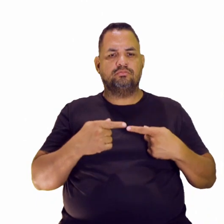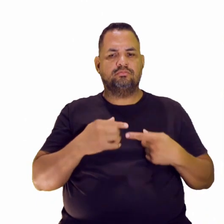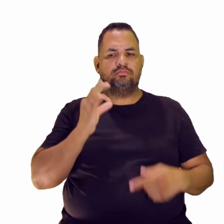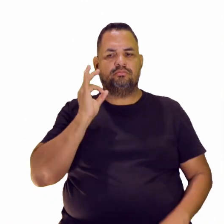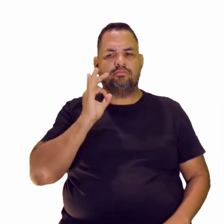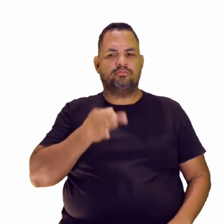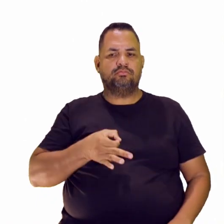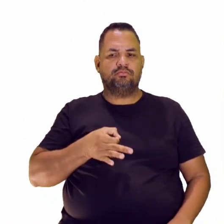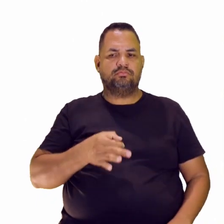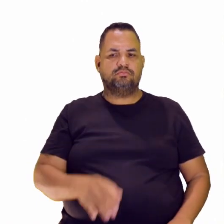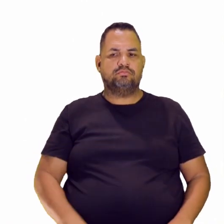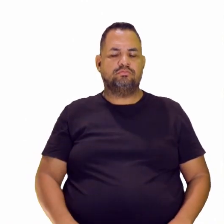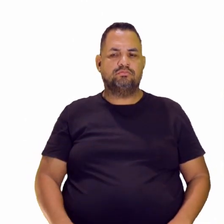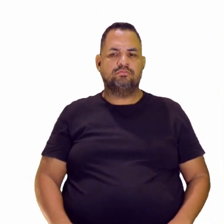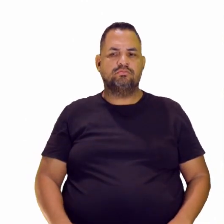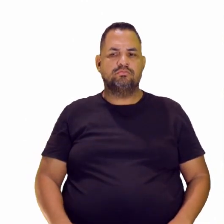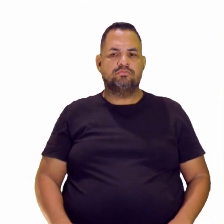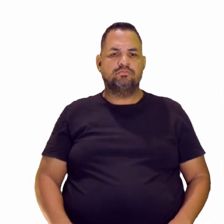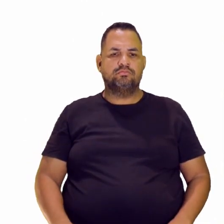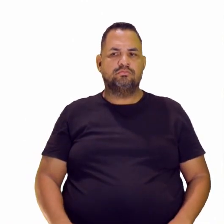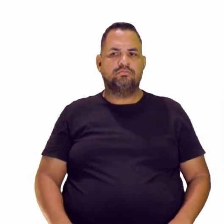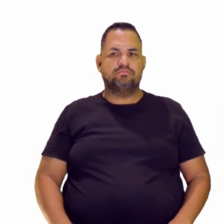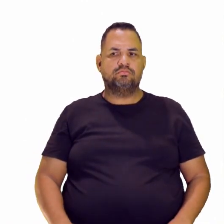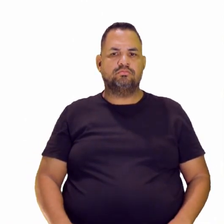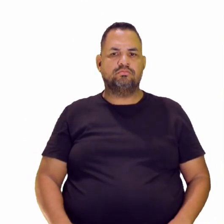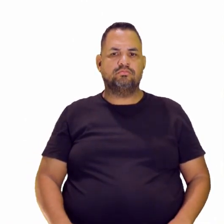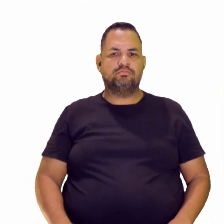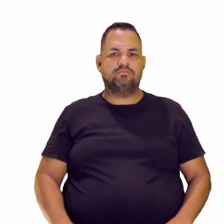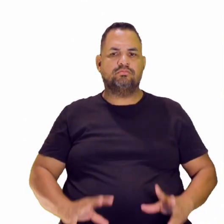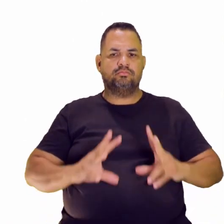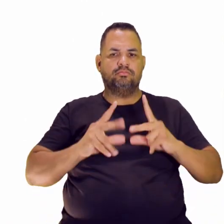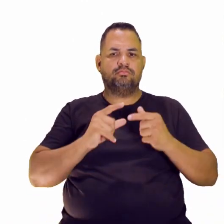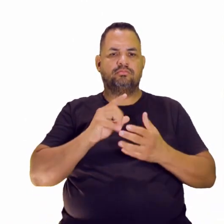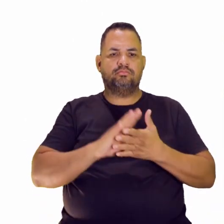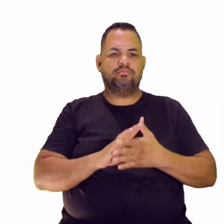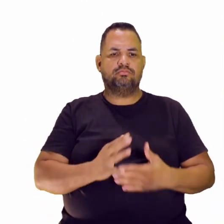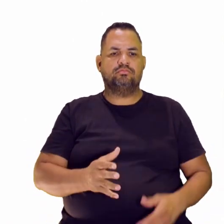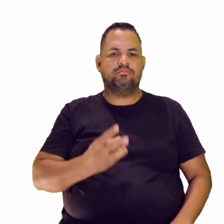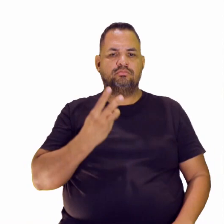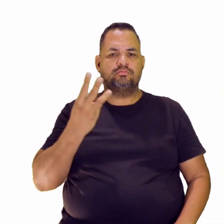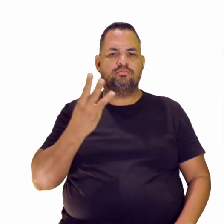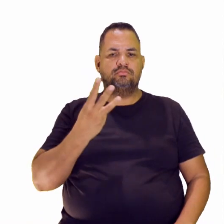certa? Né? Ou será que todos os três estão